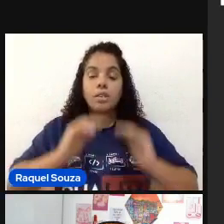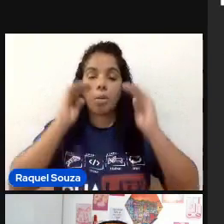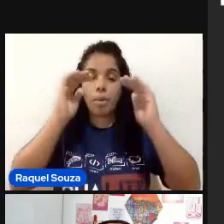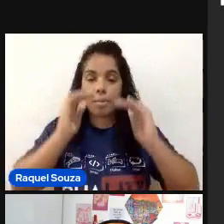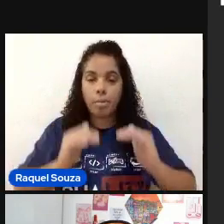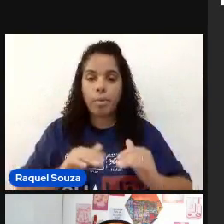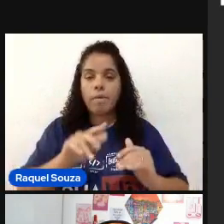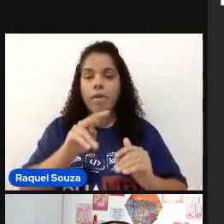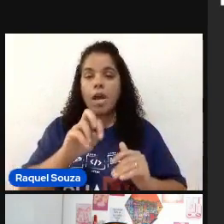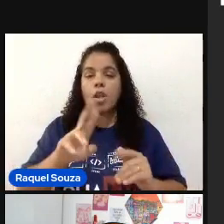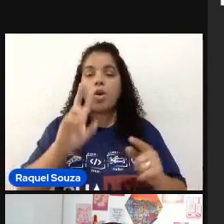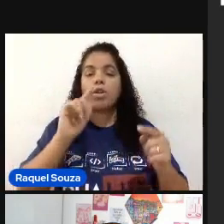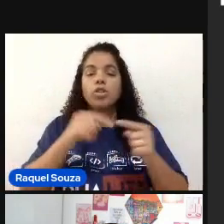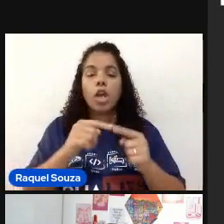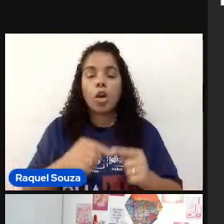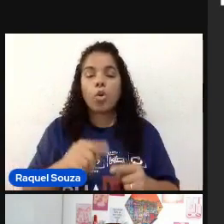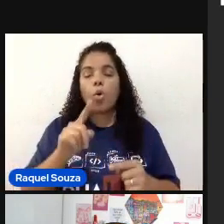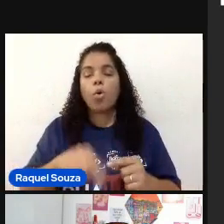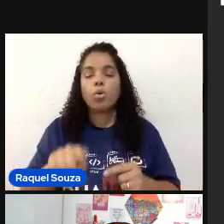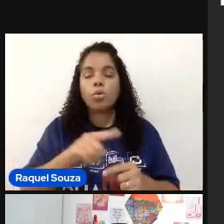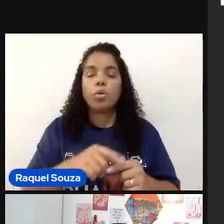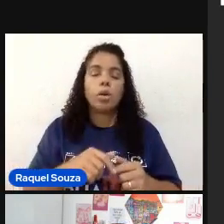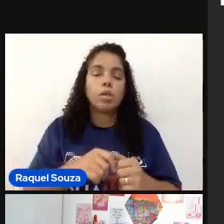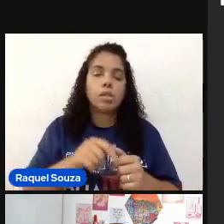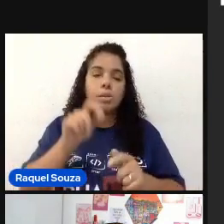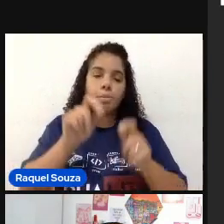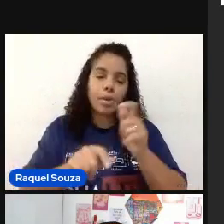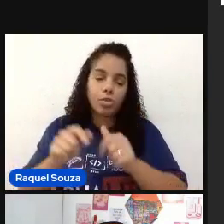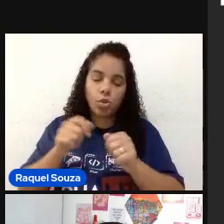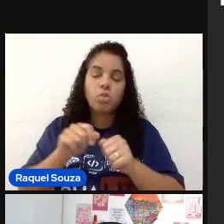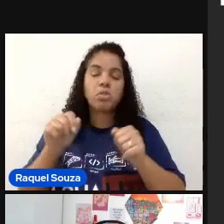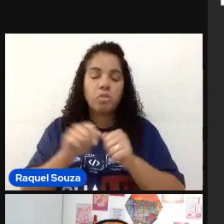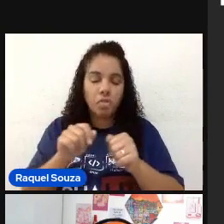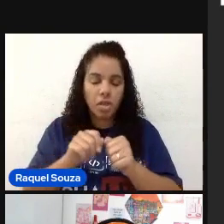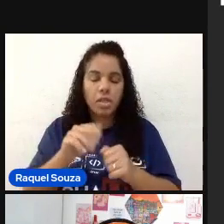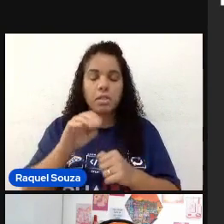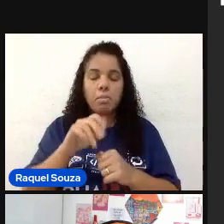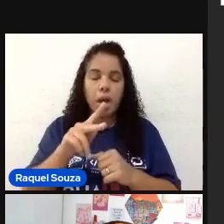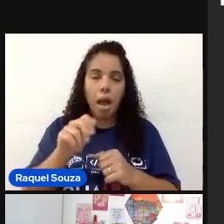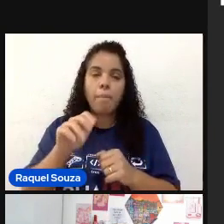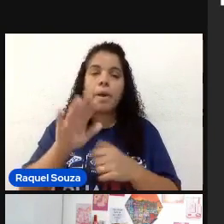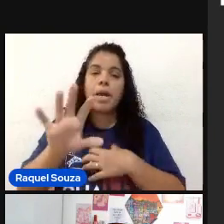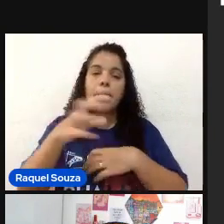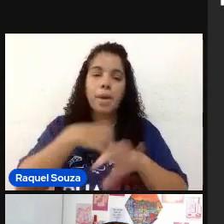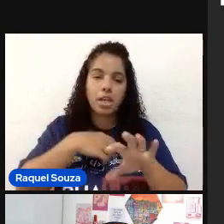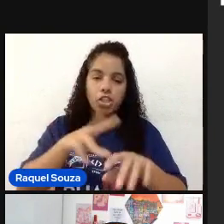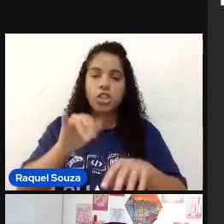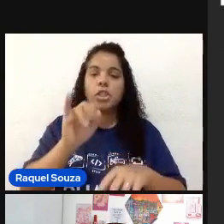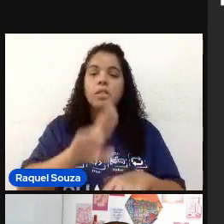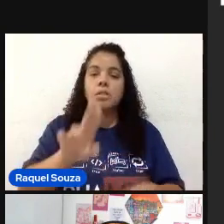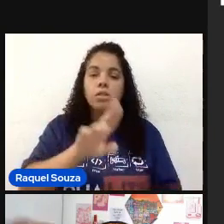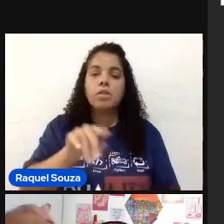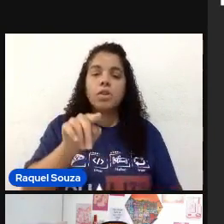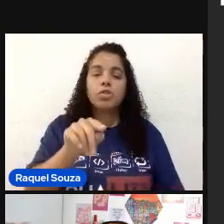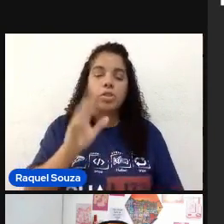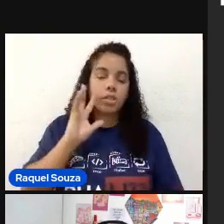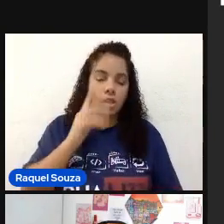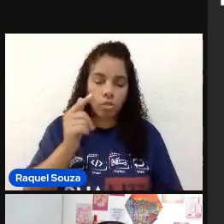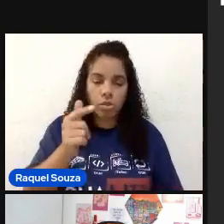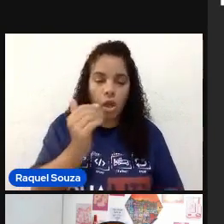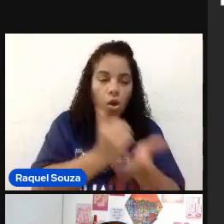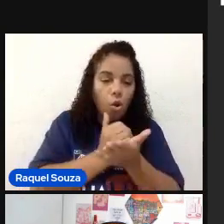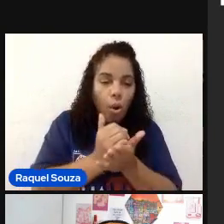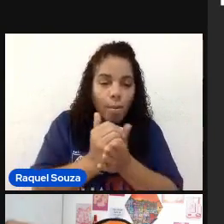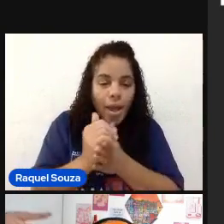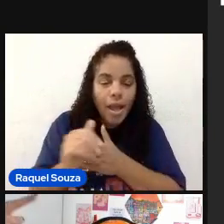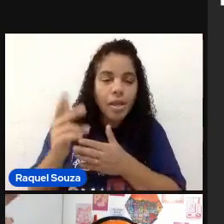nessa persona que eu construí. Uma vez que eu fiz o mapa de empatia da pessoa que vai utilizar a minha solução, eu começo a ranquear